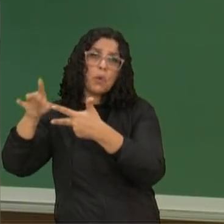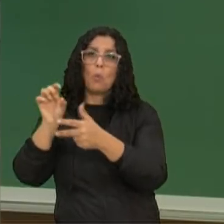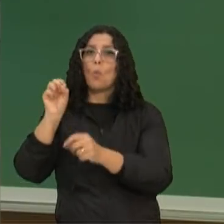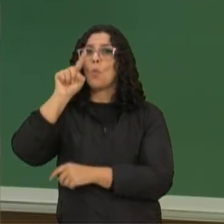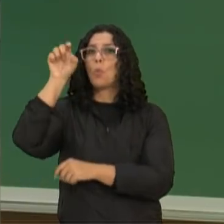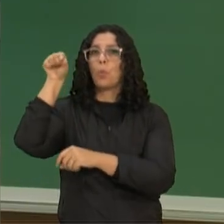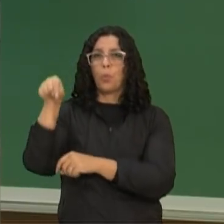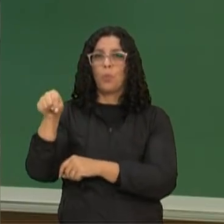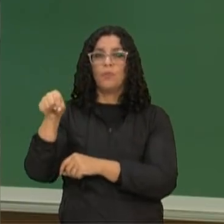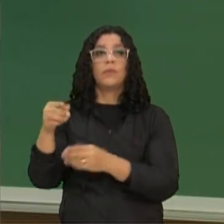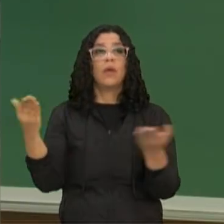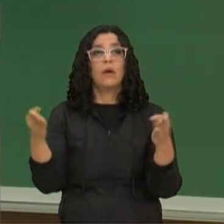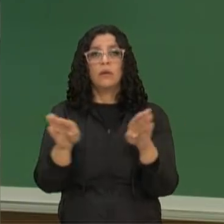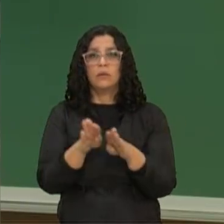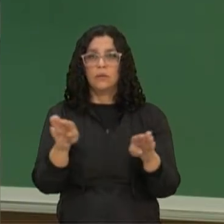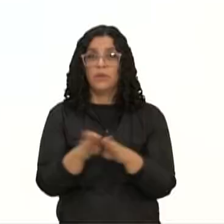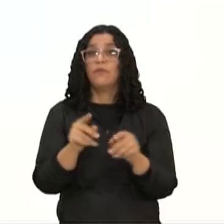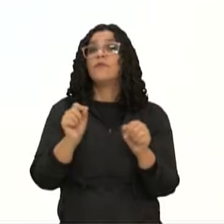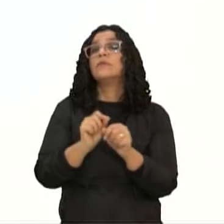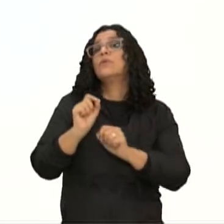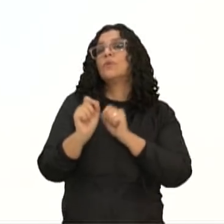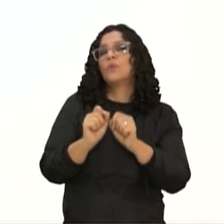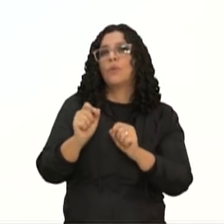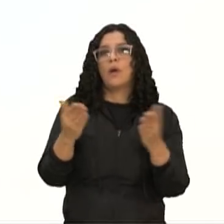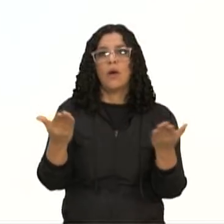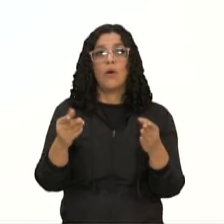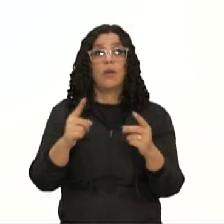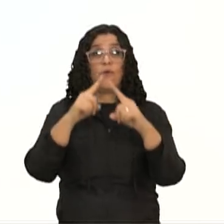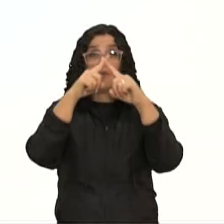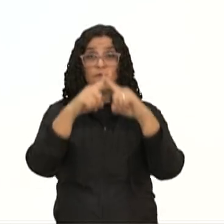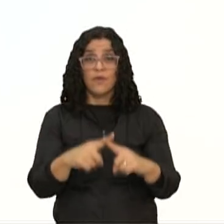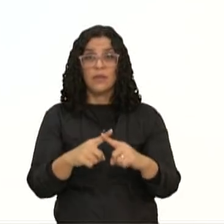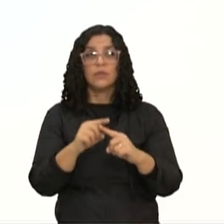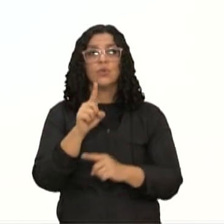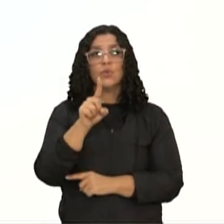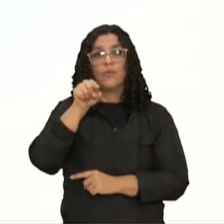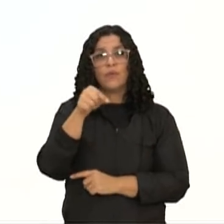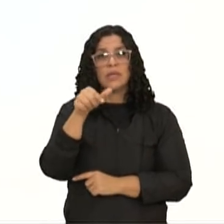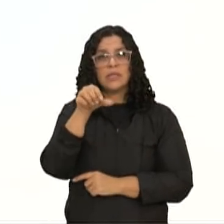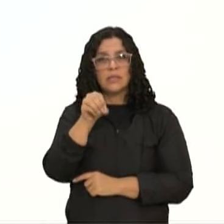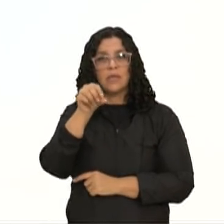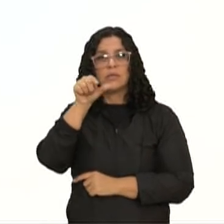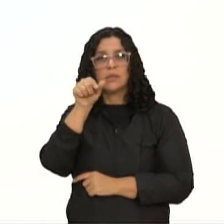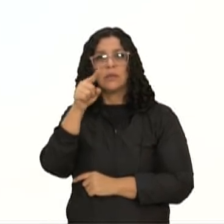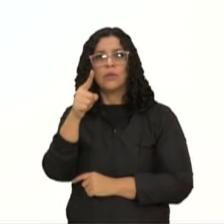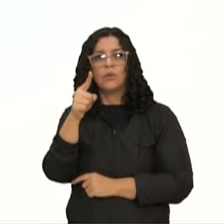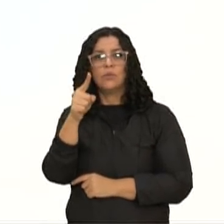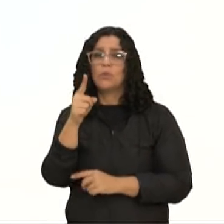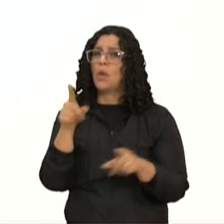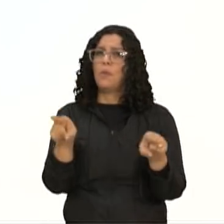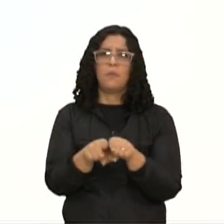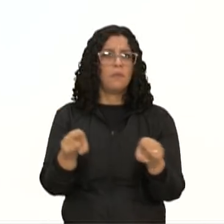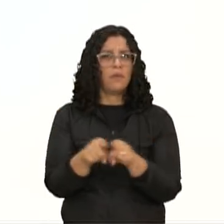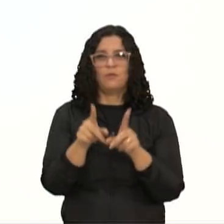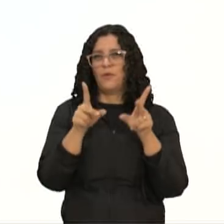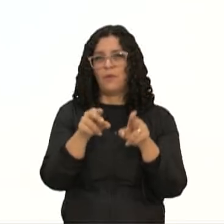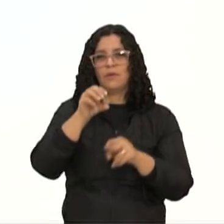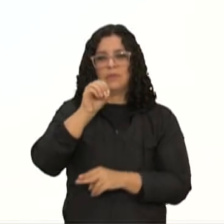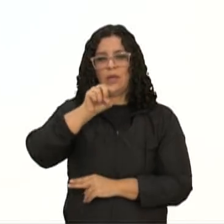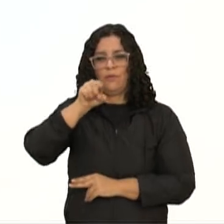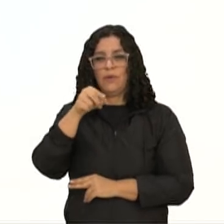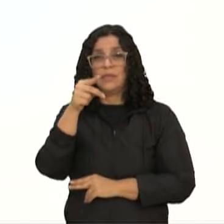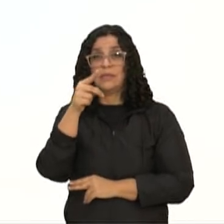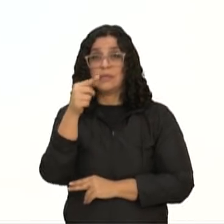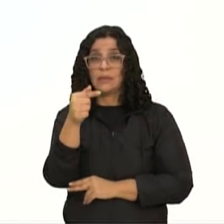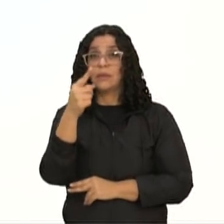quanto vale. O que eu vou ter que fazer? Então, ao multiplicar 1 vezes 0,71, acaba sendo o próprio